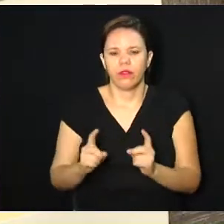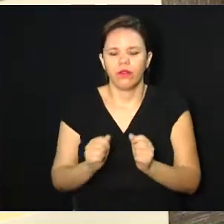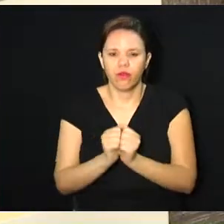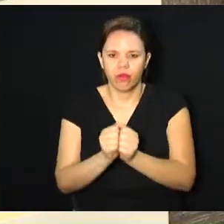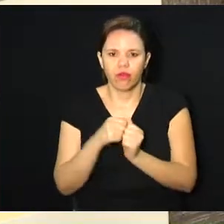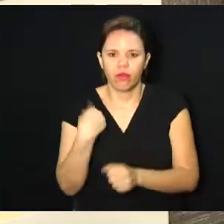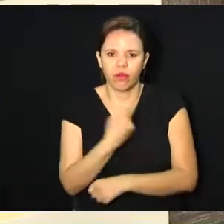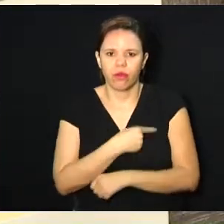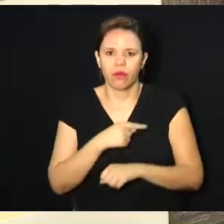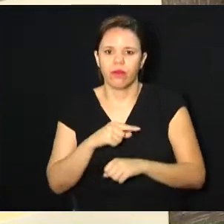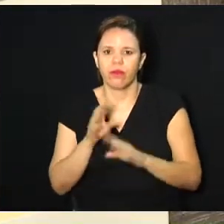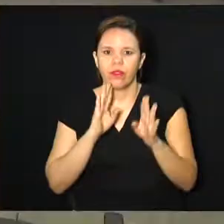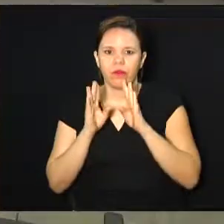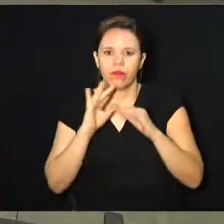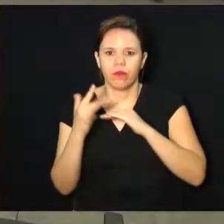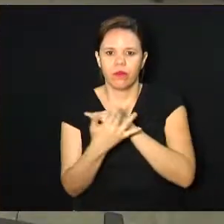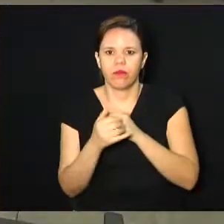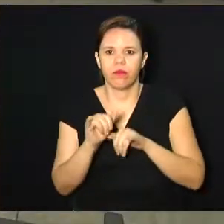oficial do Facebook.